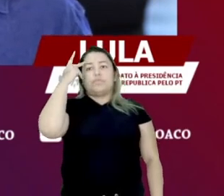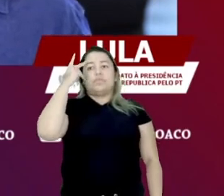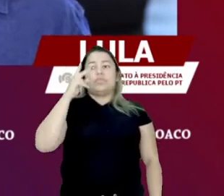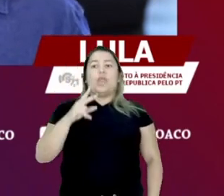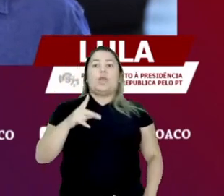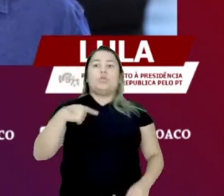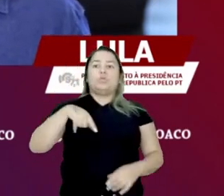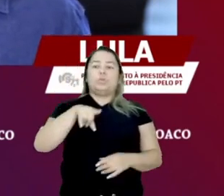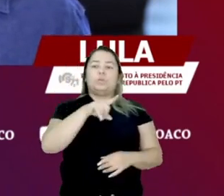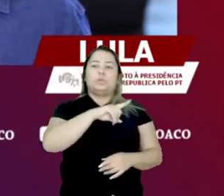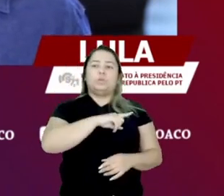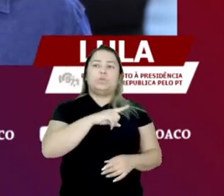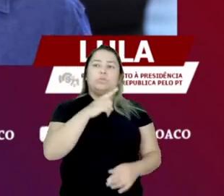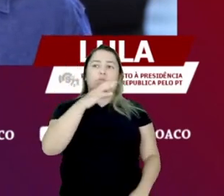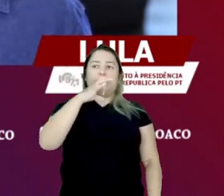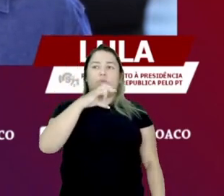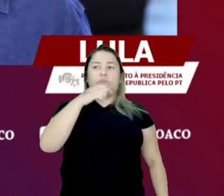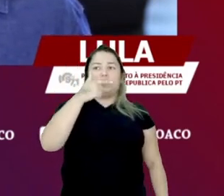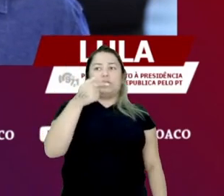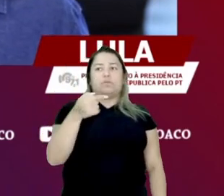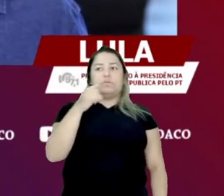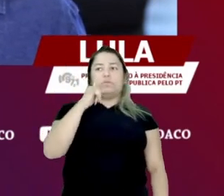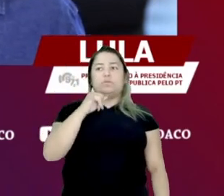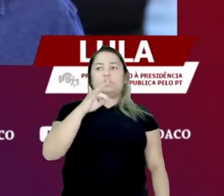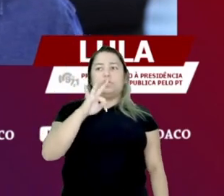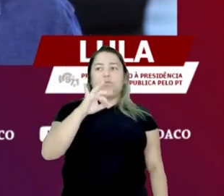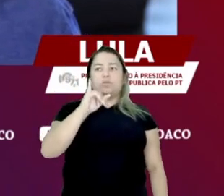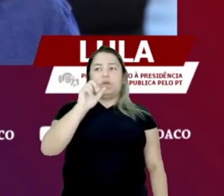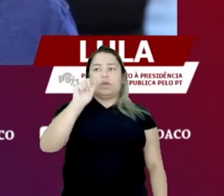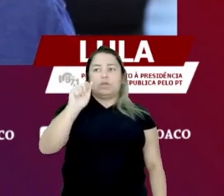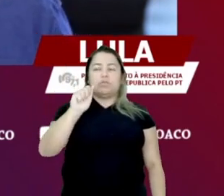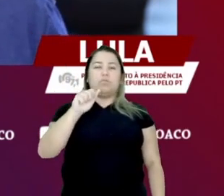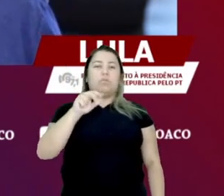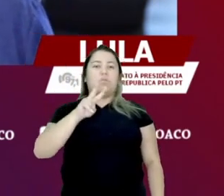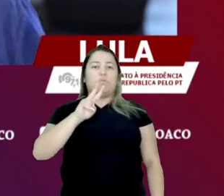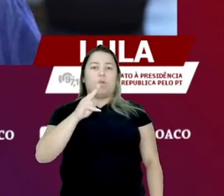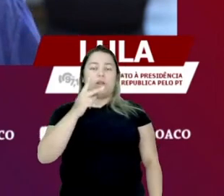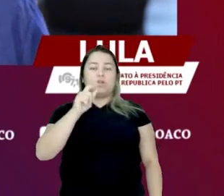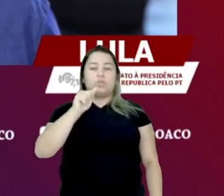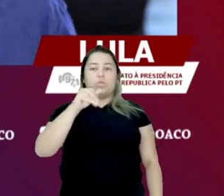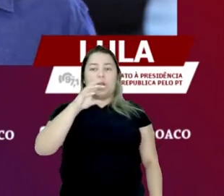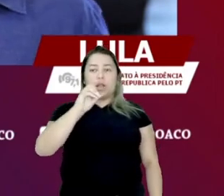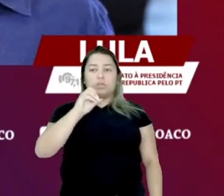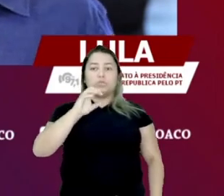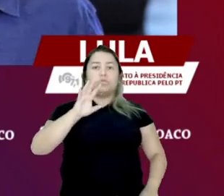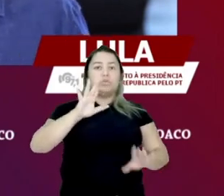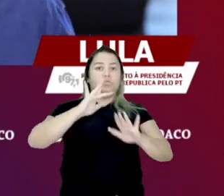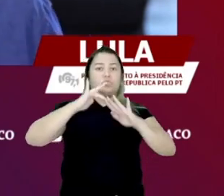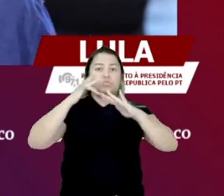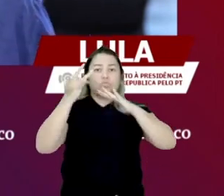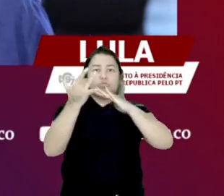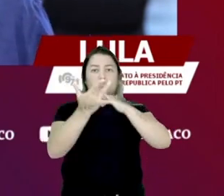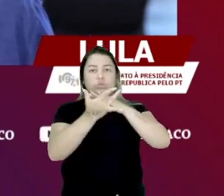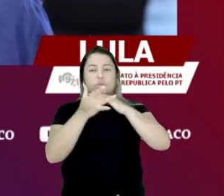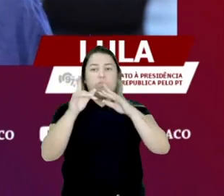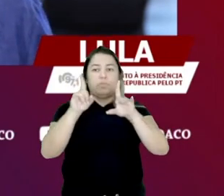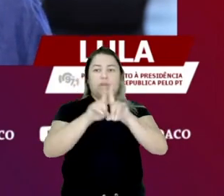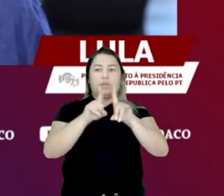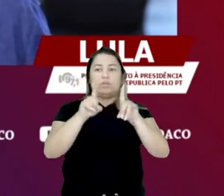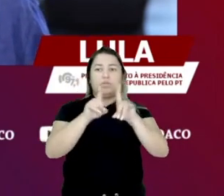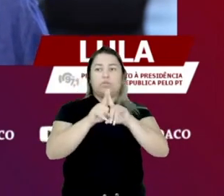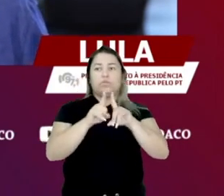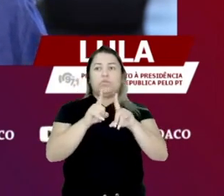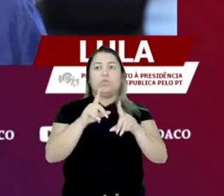do presidente Lula. Jefferson Rocha, a primeira pergunta é sua. Lula, primeiramente, bom dia, obrigado por essa oportunidade de a